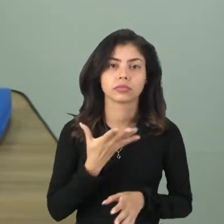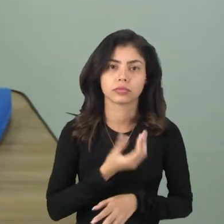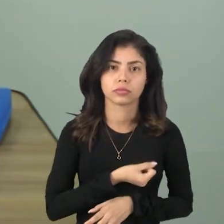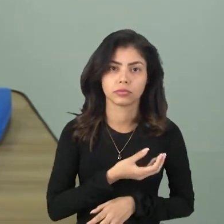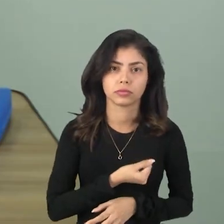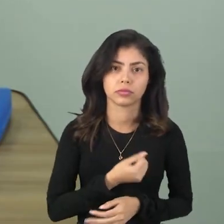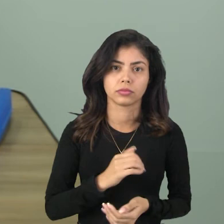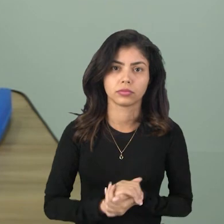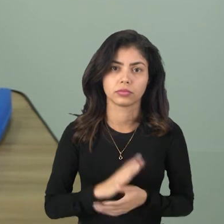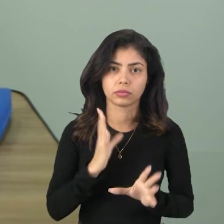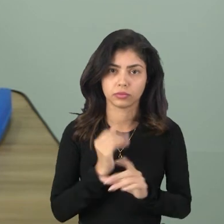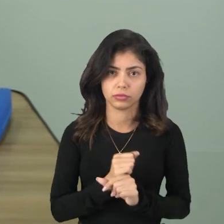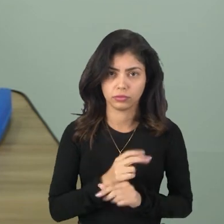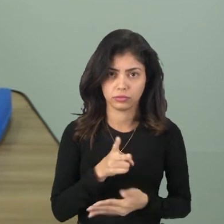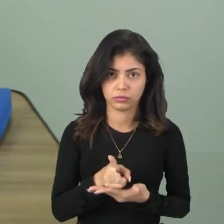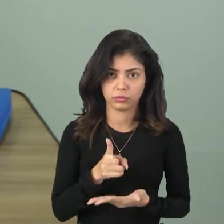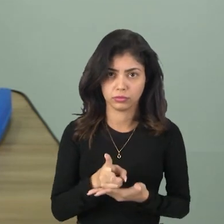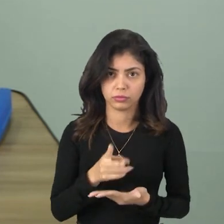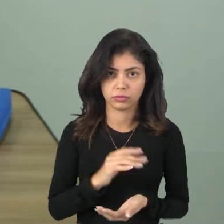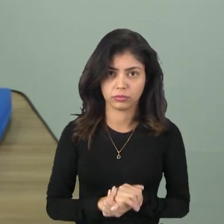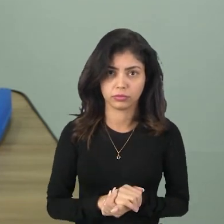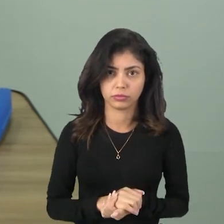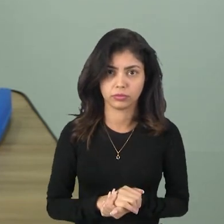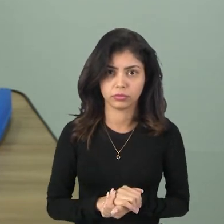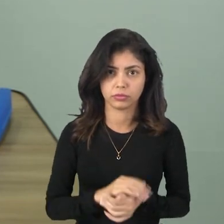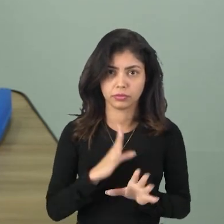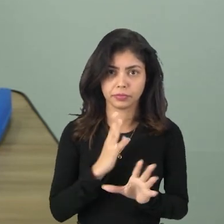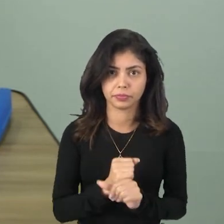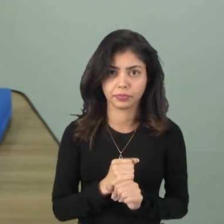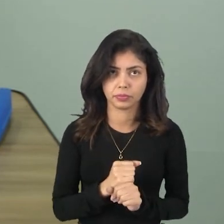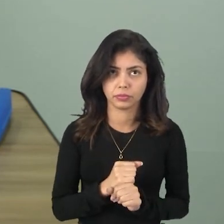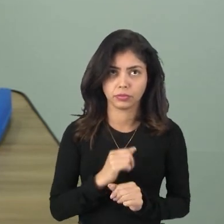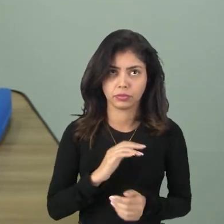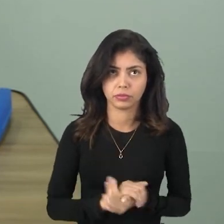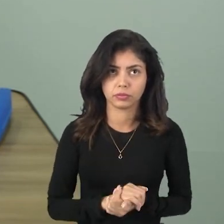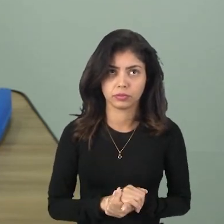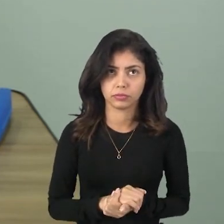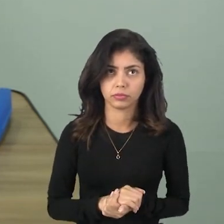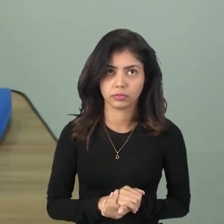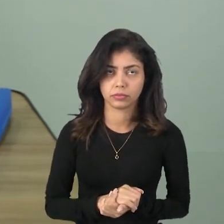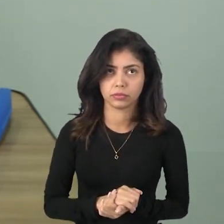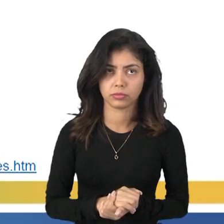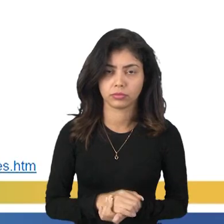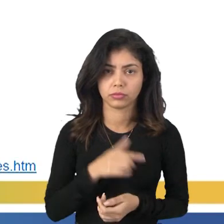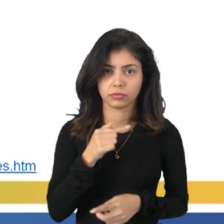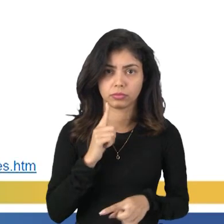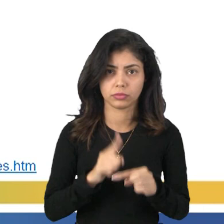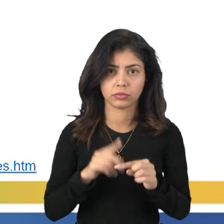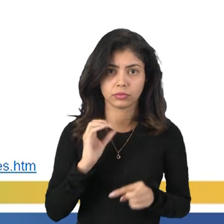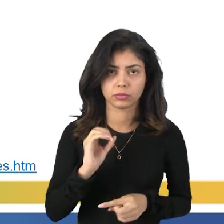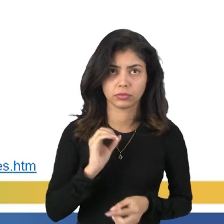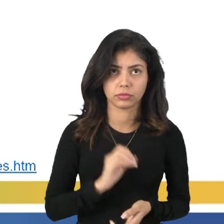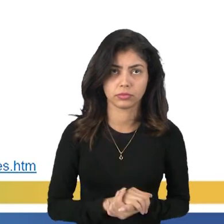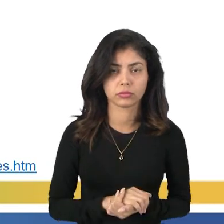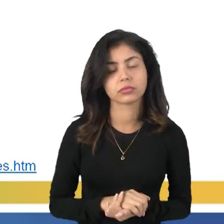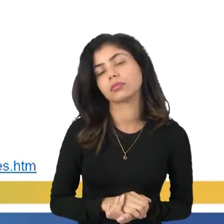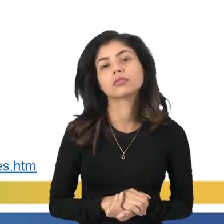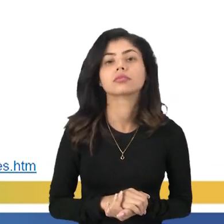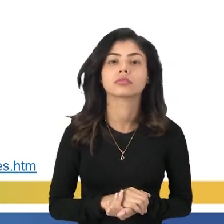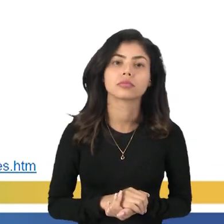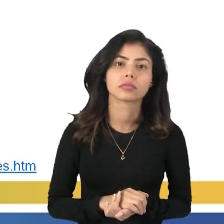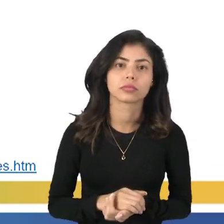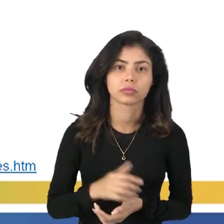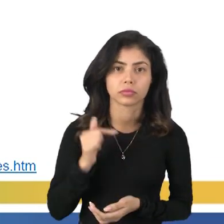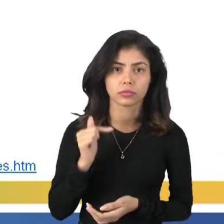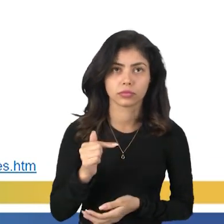adicionado a 0 vai permanecer ou mesmo isso na adição permanece o número por exemplo sete mais zero